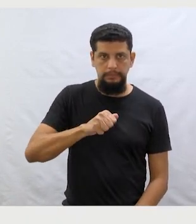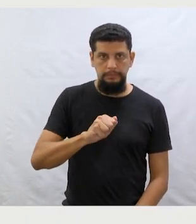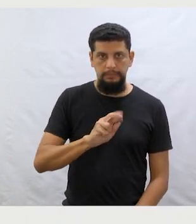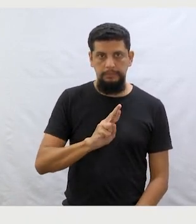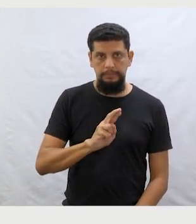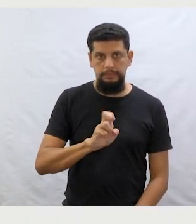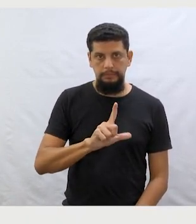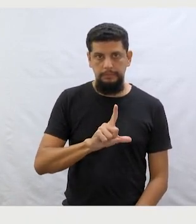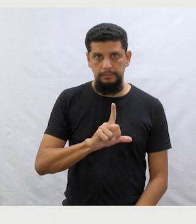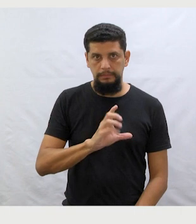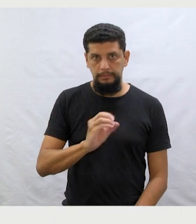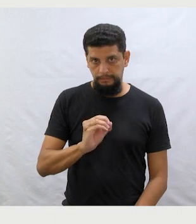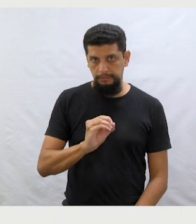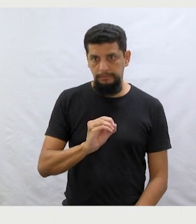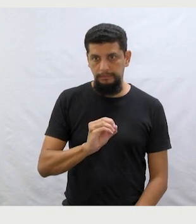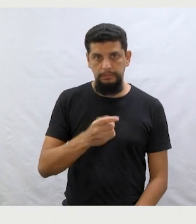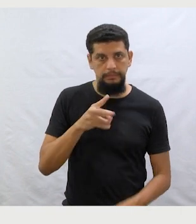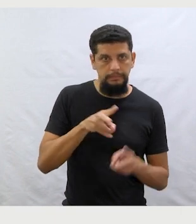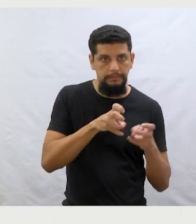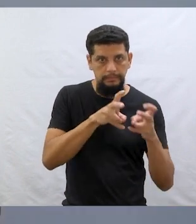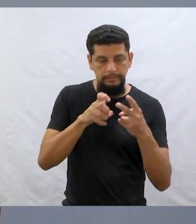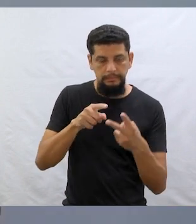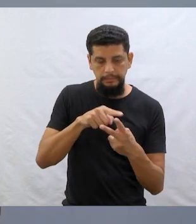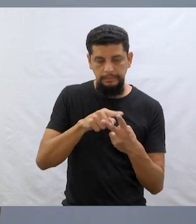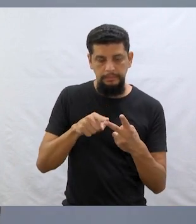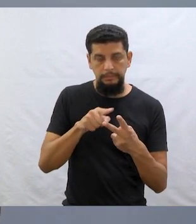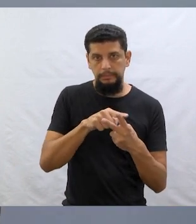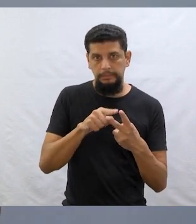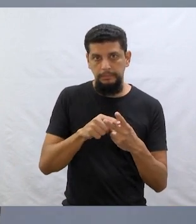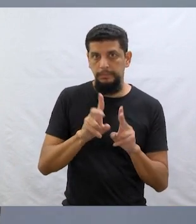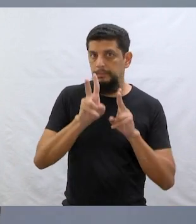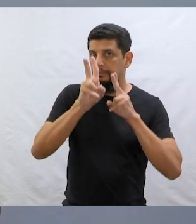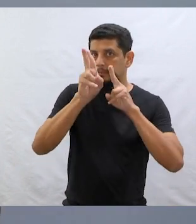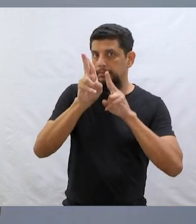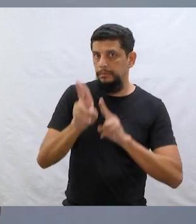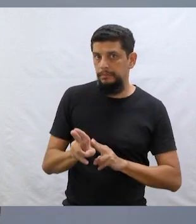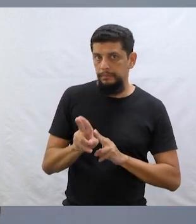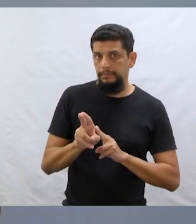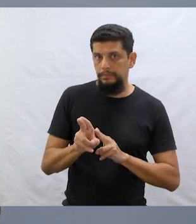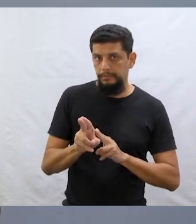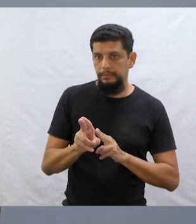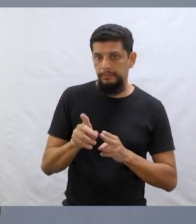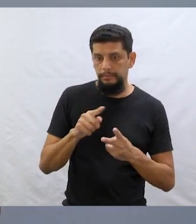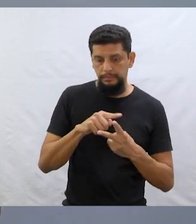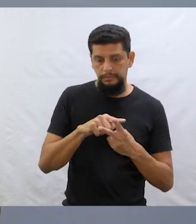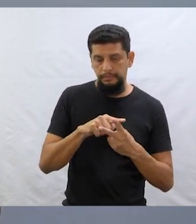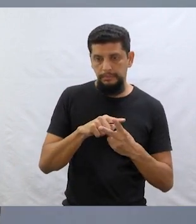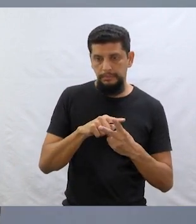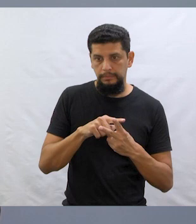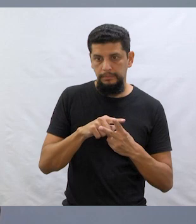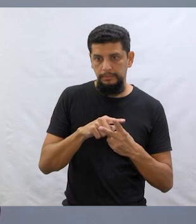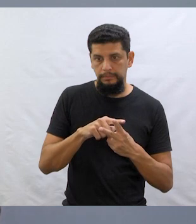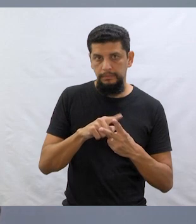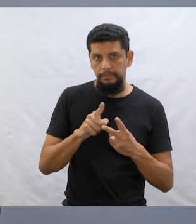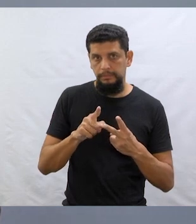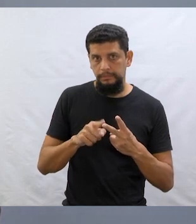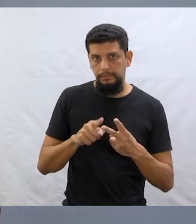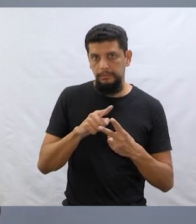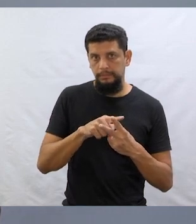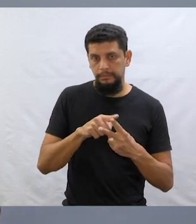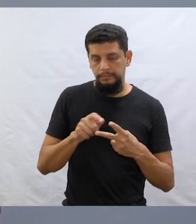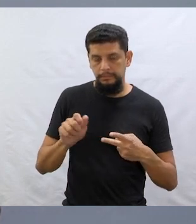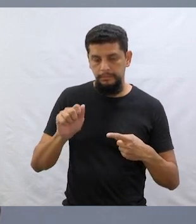amarelo. Observem que tem duas letras que repete, quer dizer, que uma letra